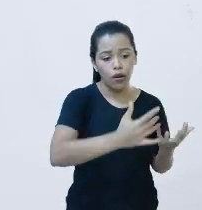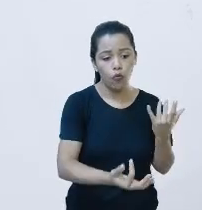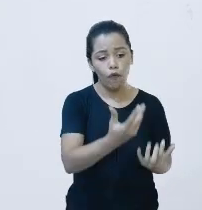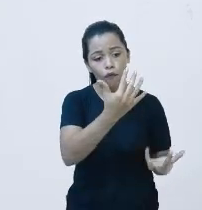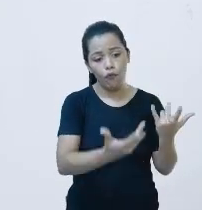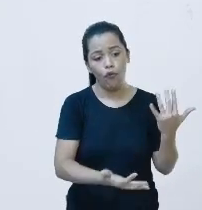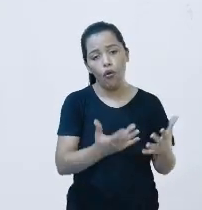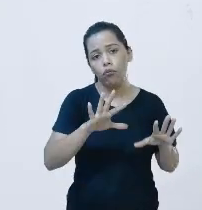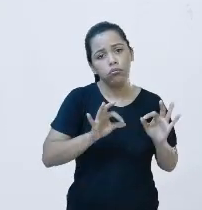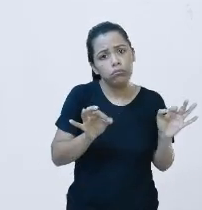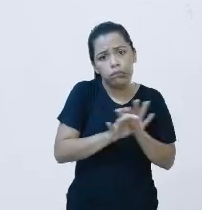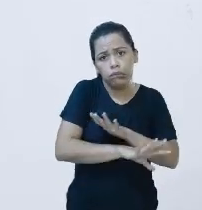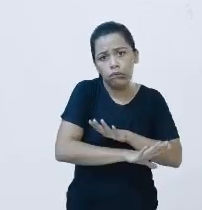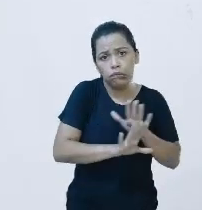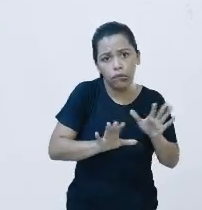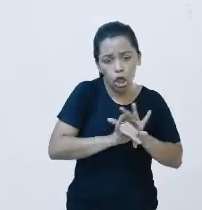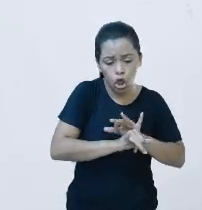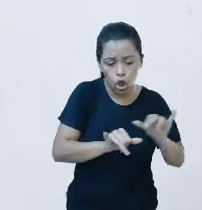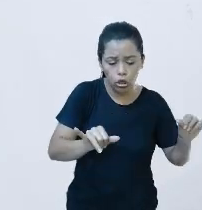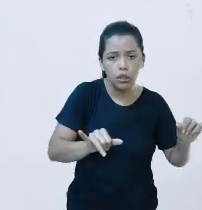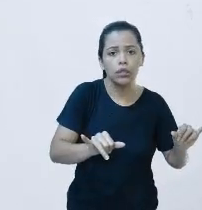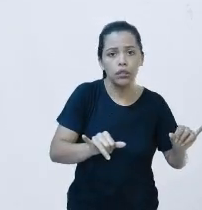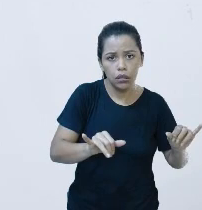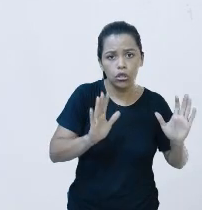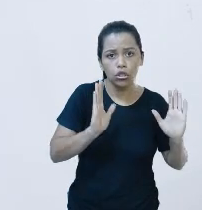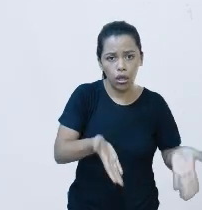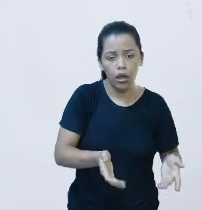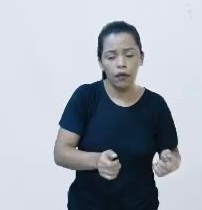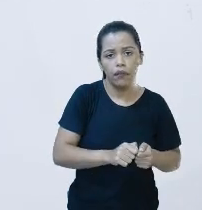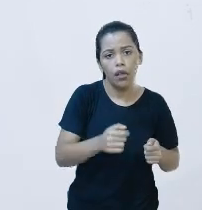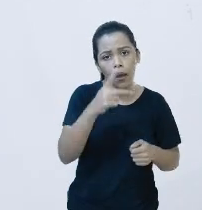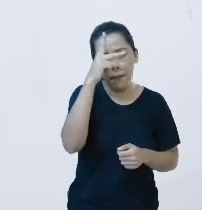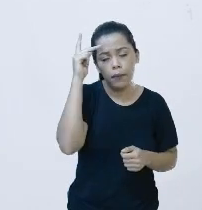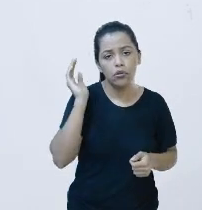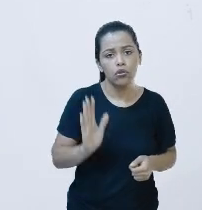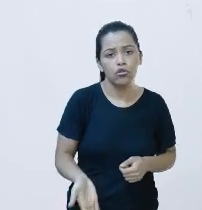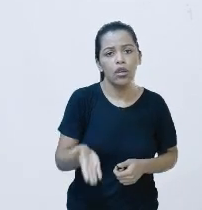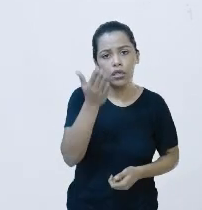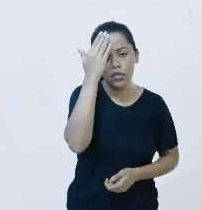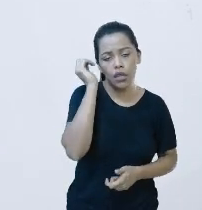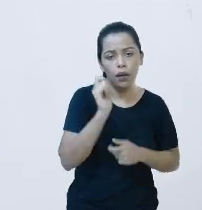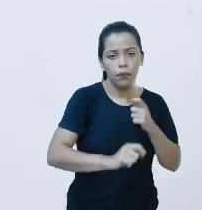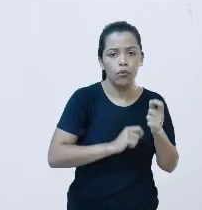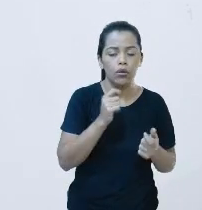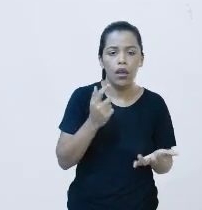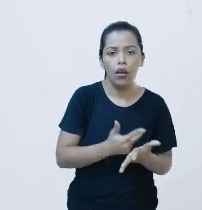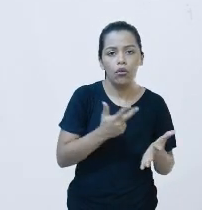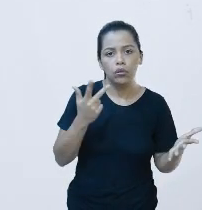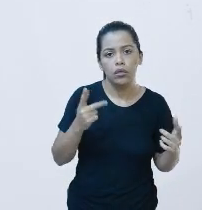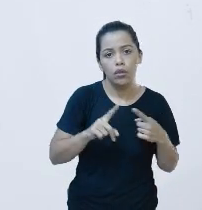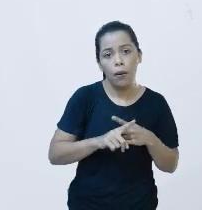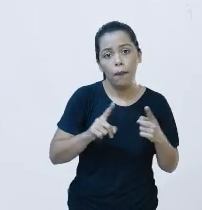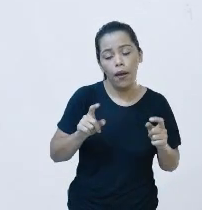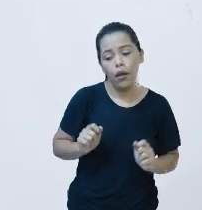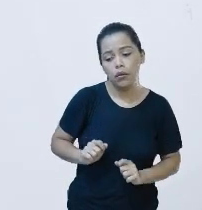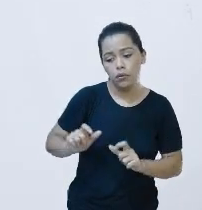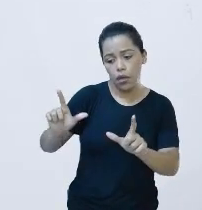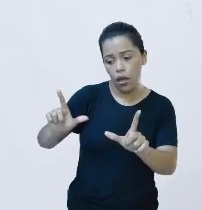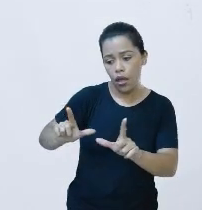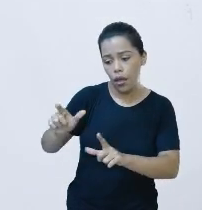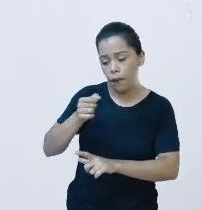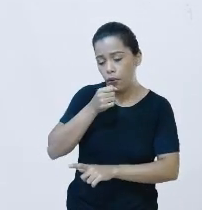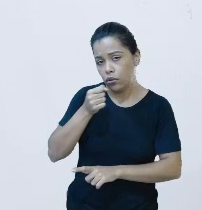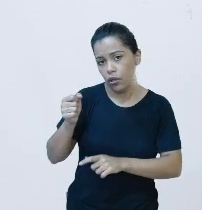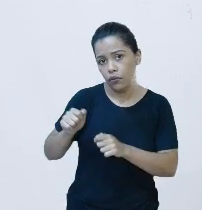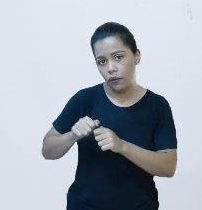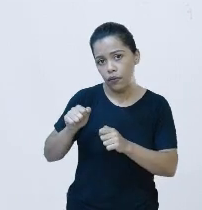a notícia foi dada. As pessoas sabem o que está acontecendo. Mas a reportagem faria